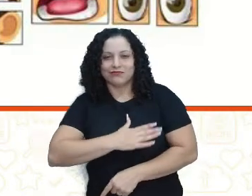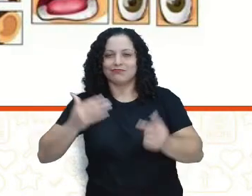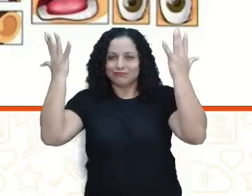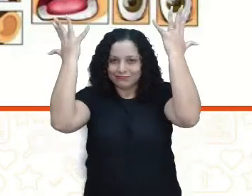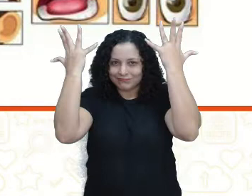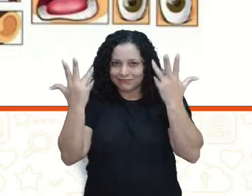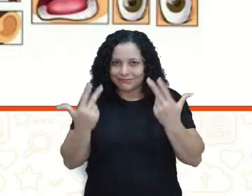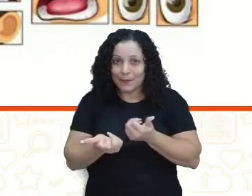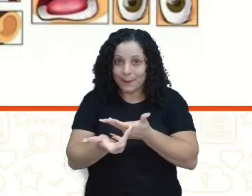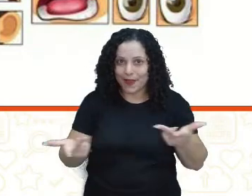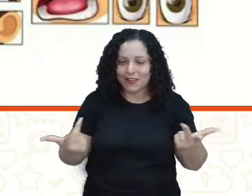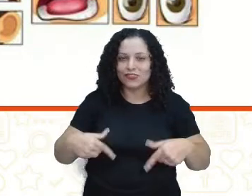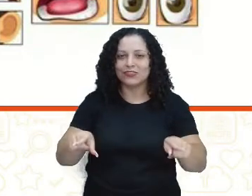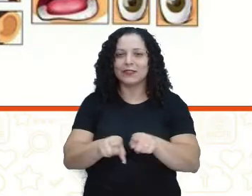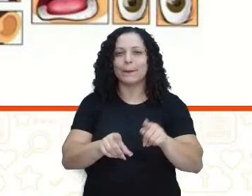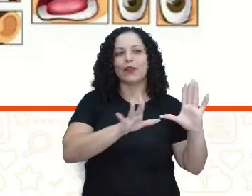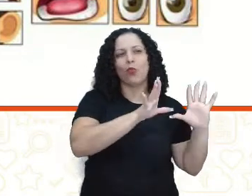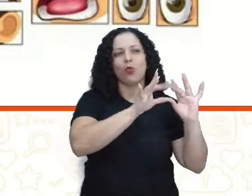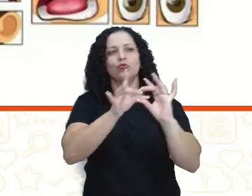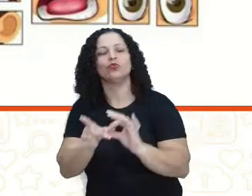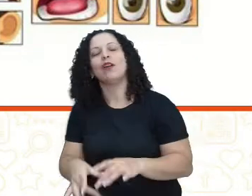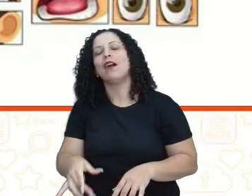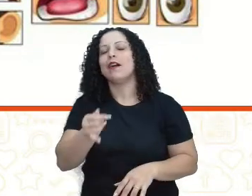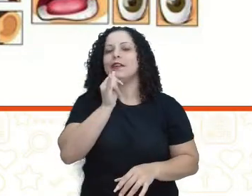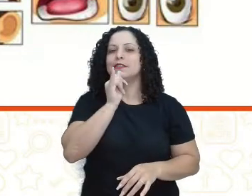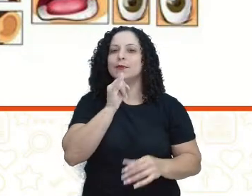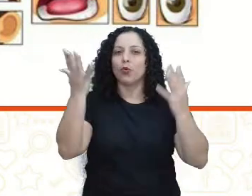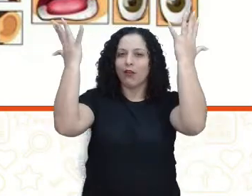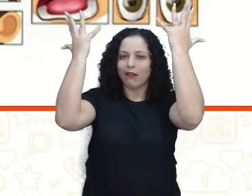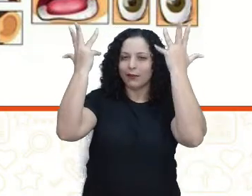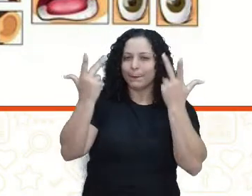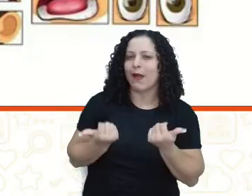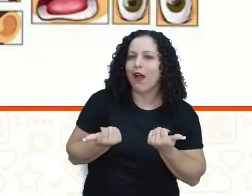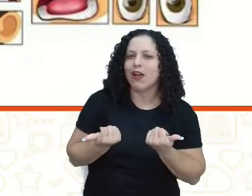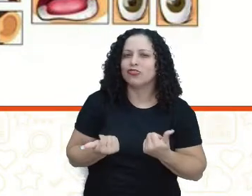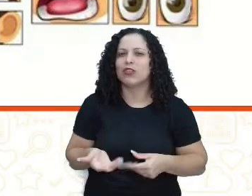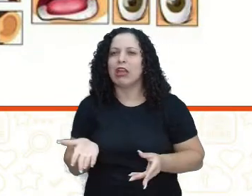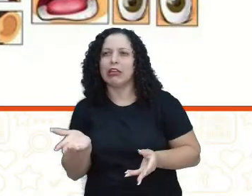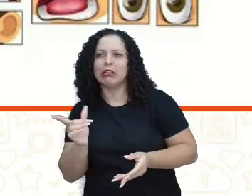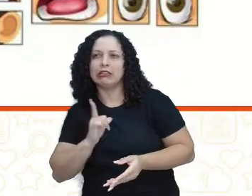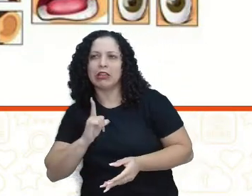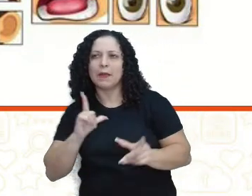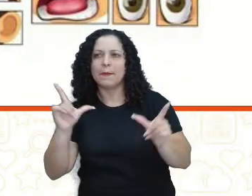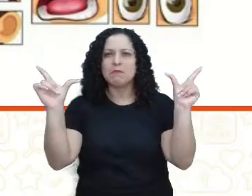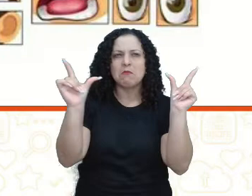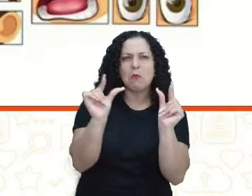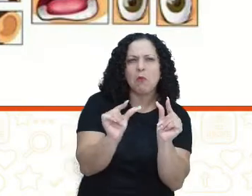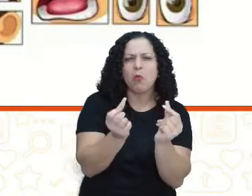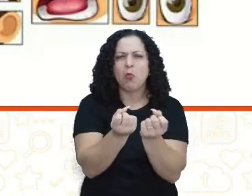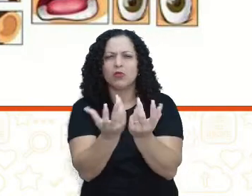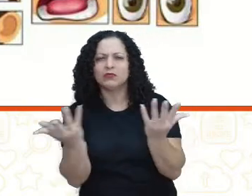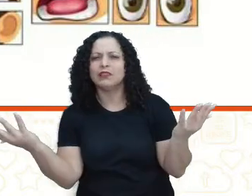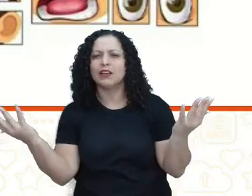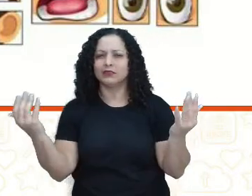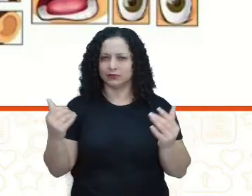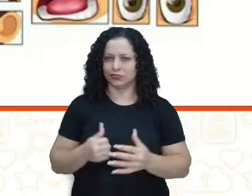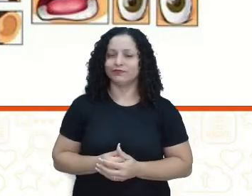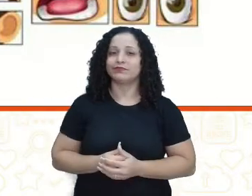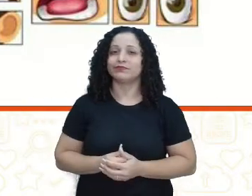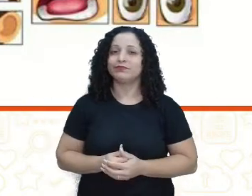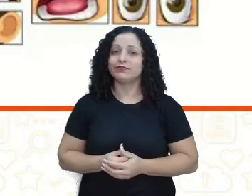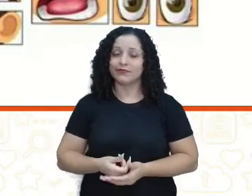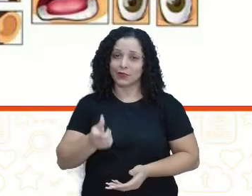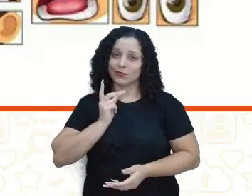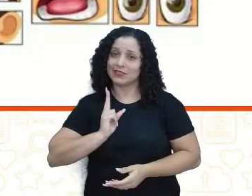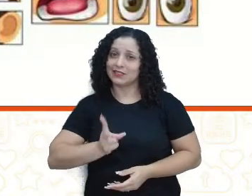pode contextualizar, por exemplo, com animais de extinção, a gente não joga a atividade de uma forma isolada, sem trazer uma informação pertinente. Então, a gente